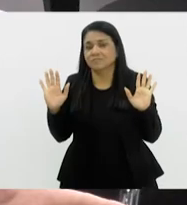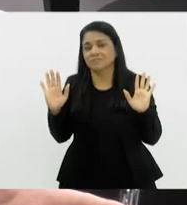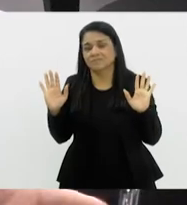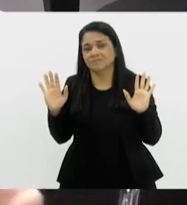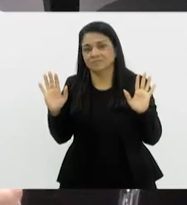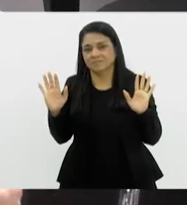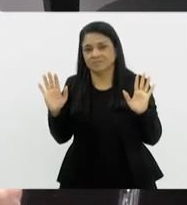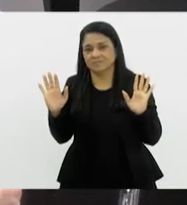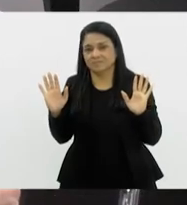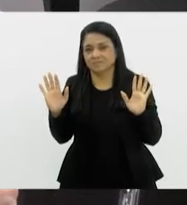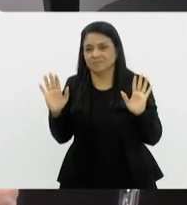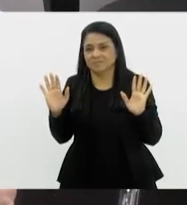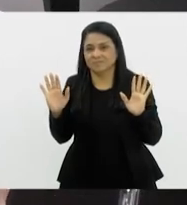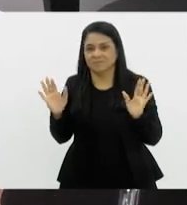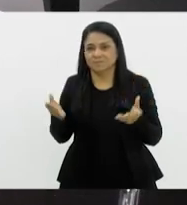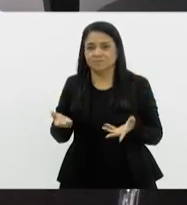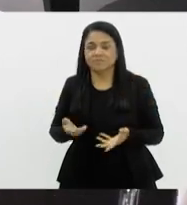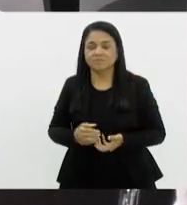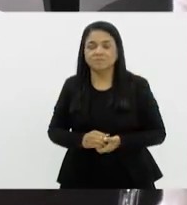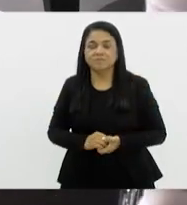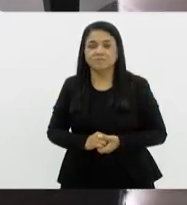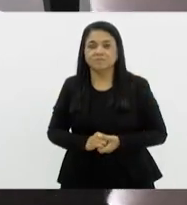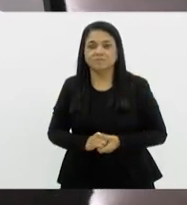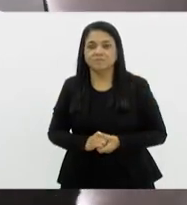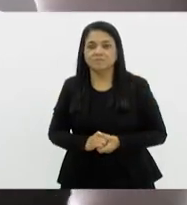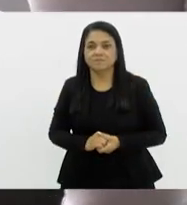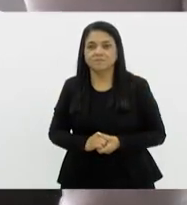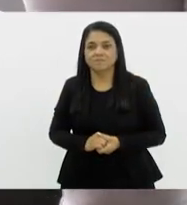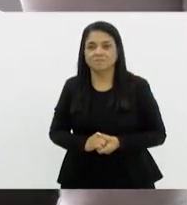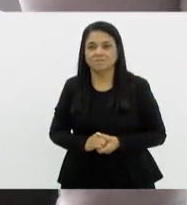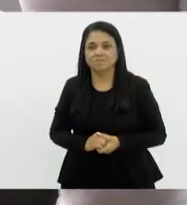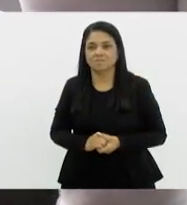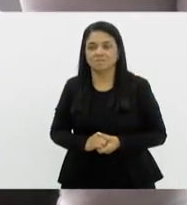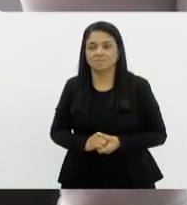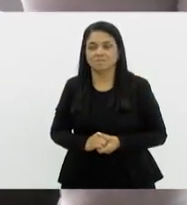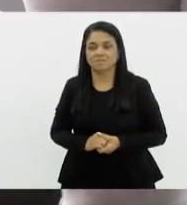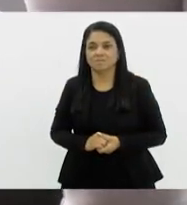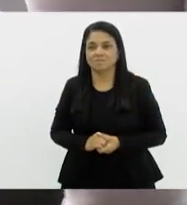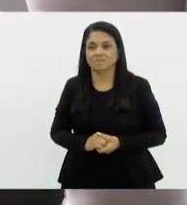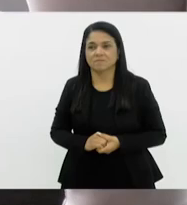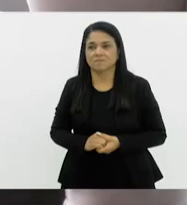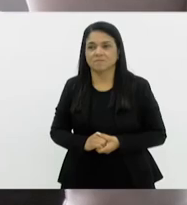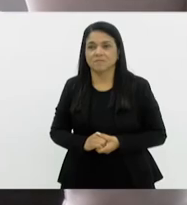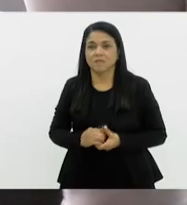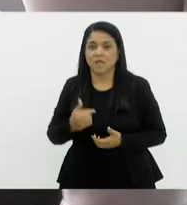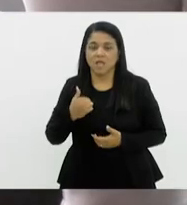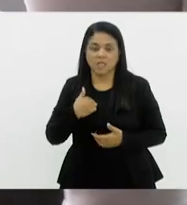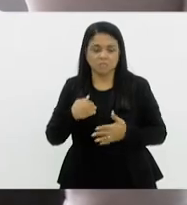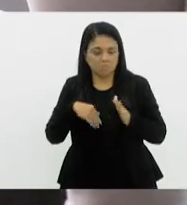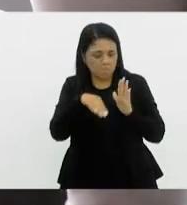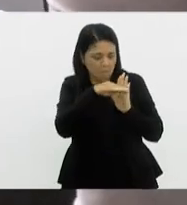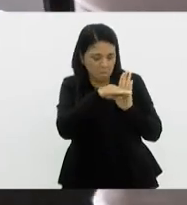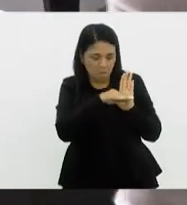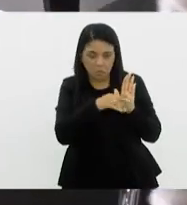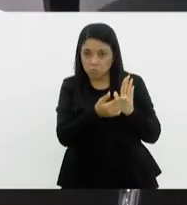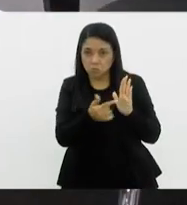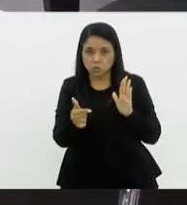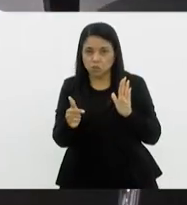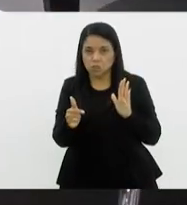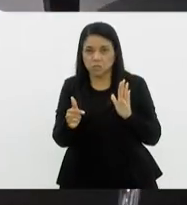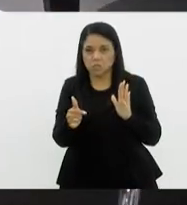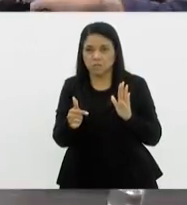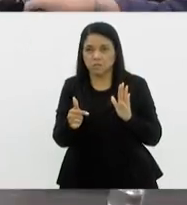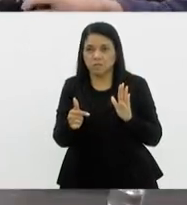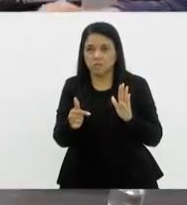indiscutível. E eu não. É porque não estava na minha pauta esse. Parece. Eu não sei se